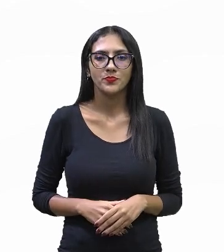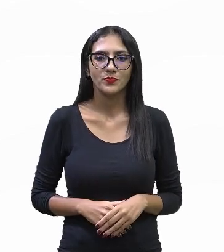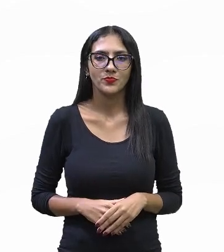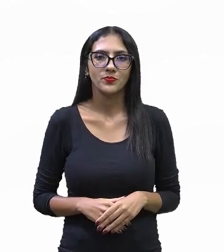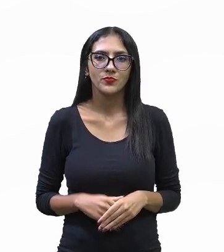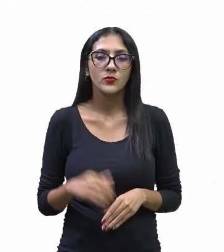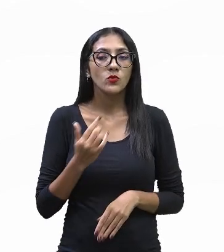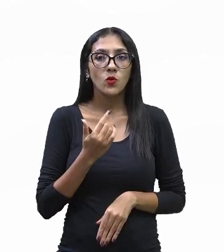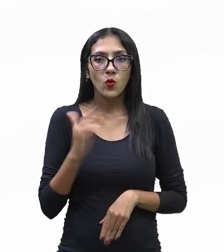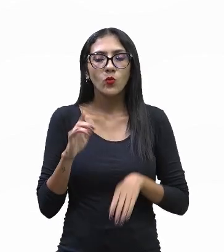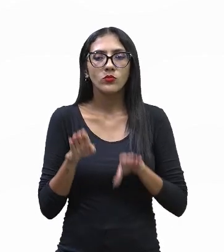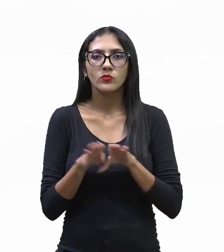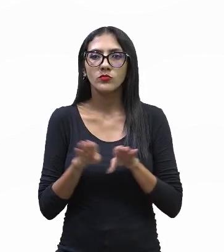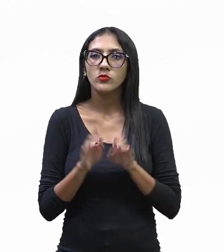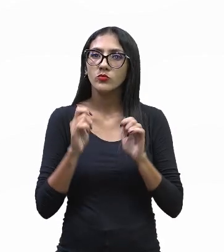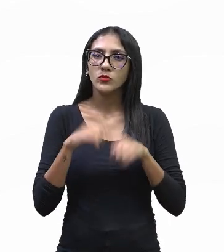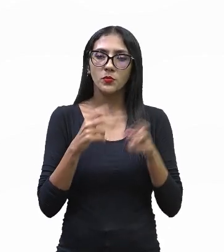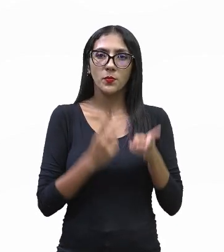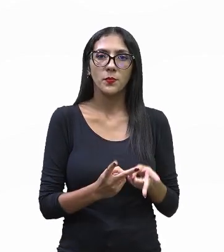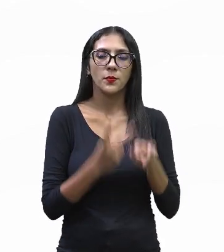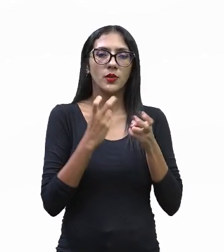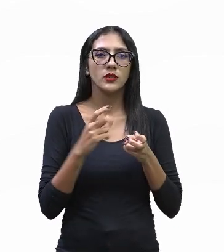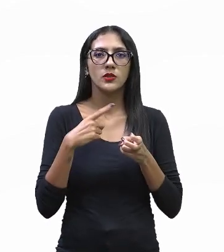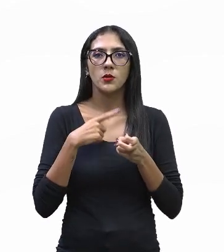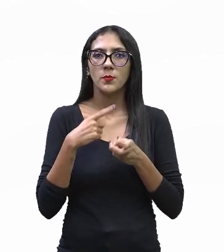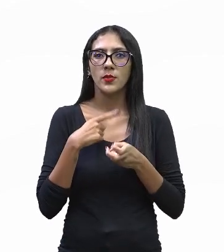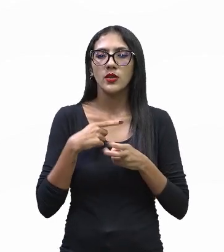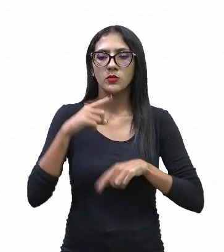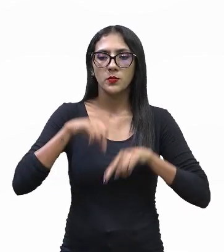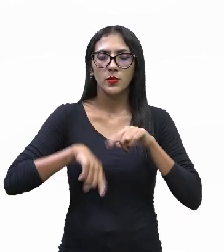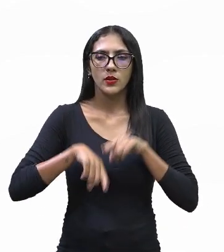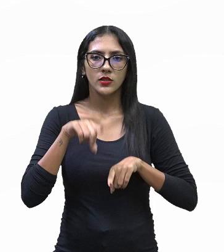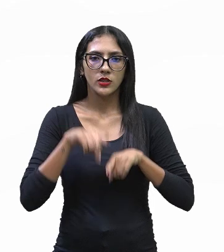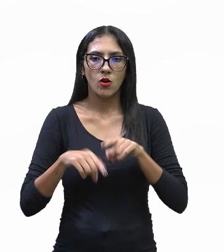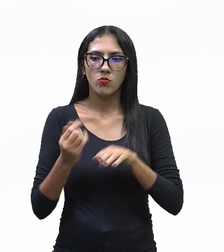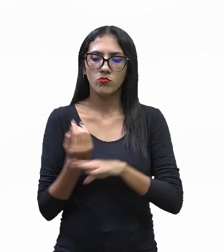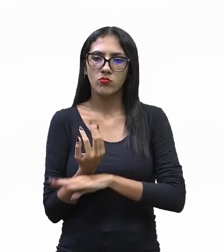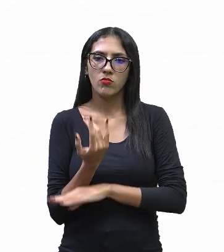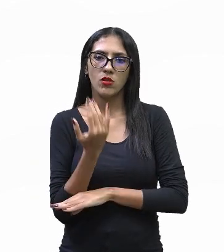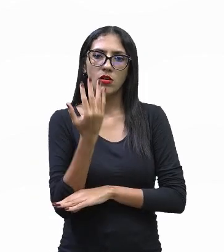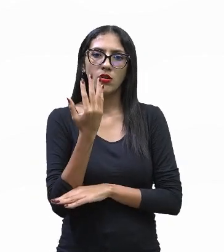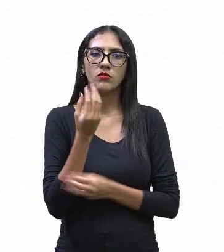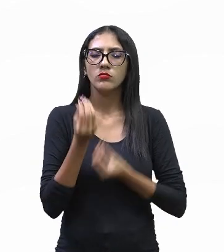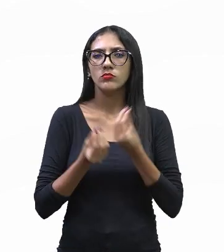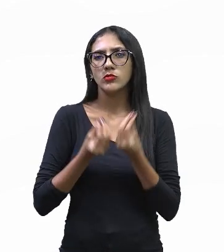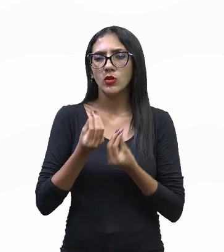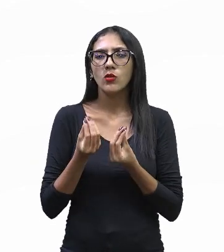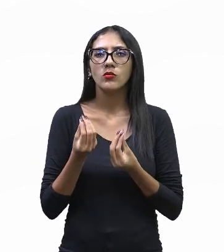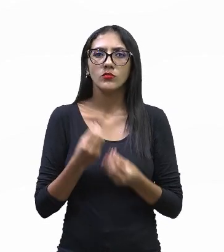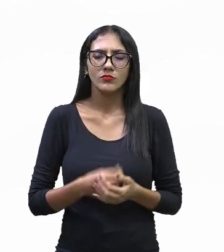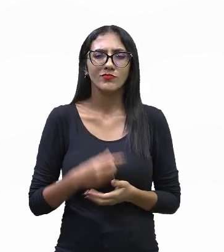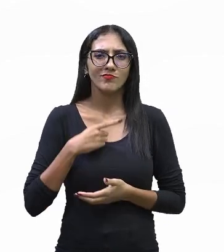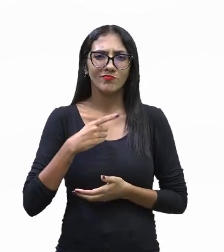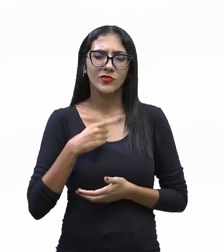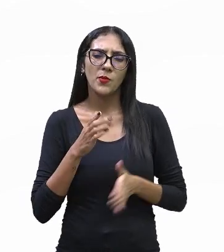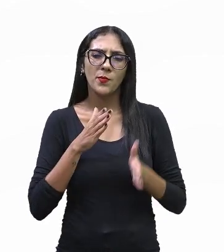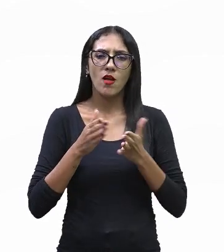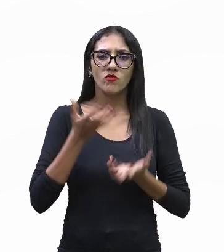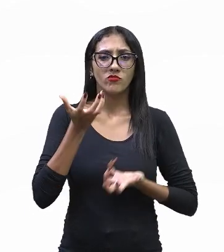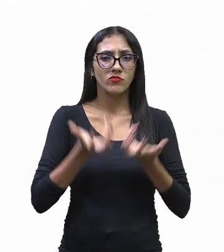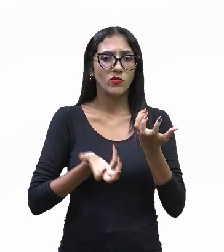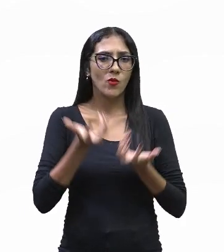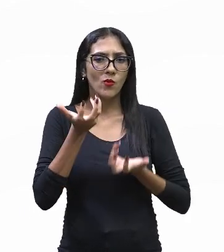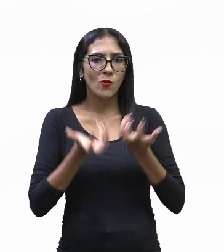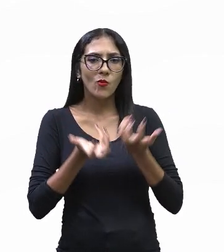consegue observar bem o carbono sendo liberado na atmosfera é através das queimadas. A gente consegue